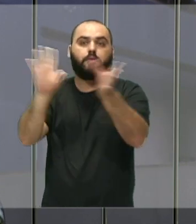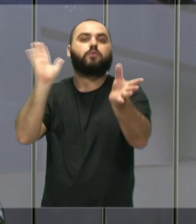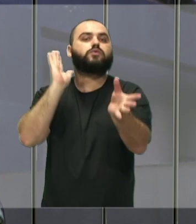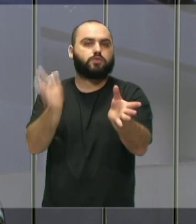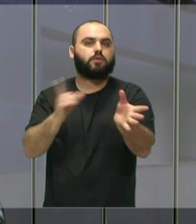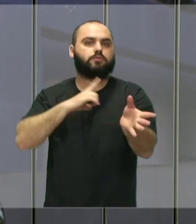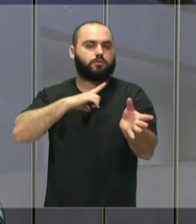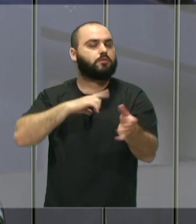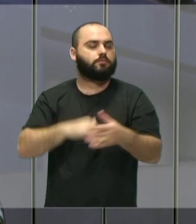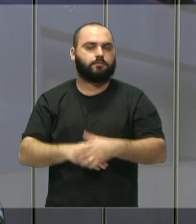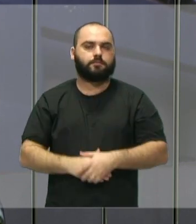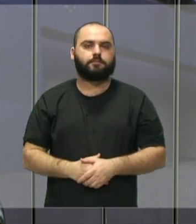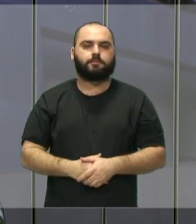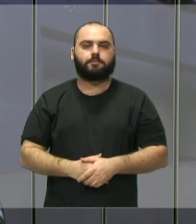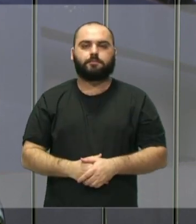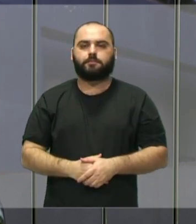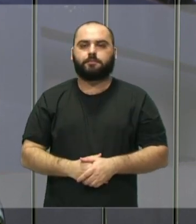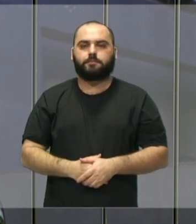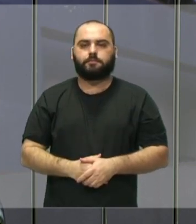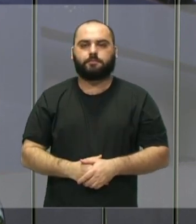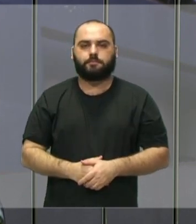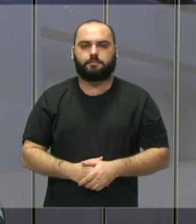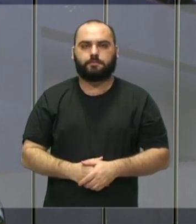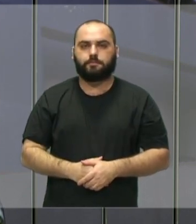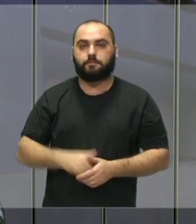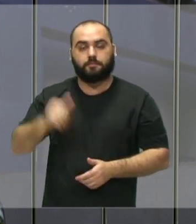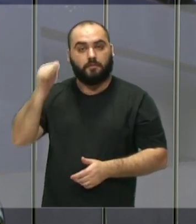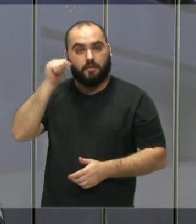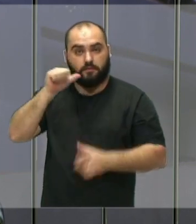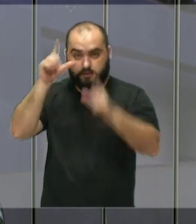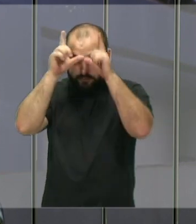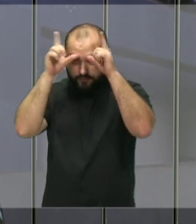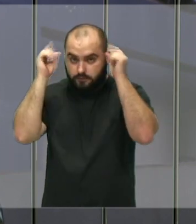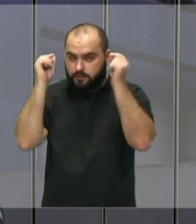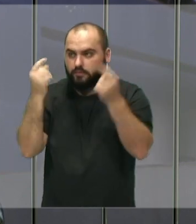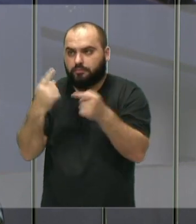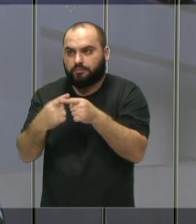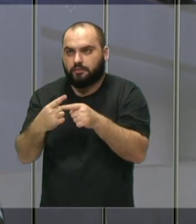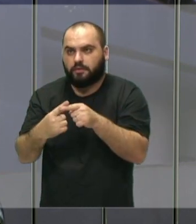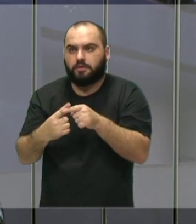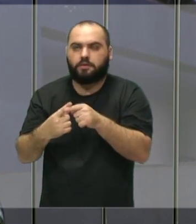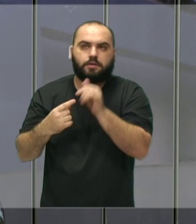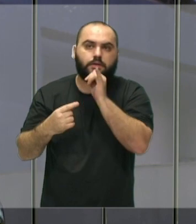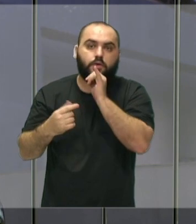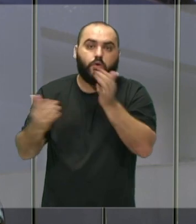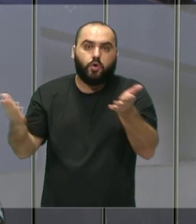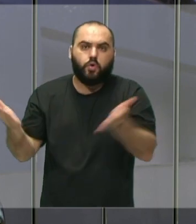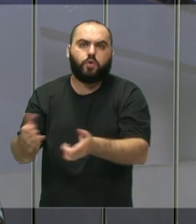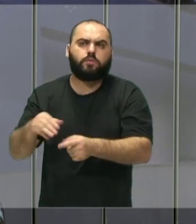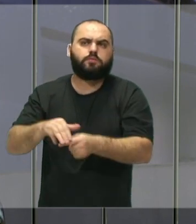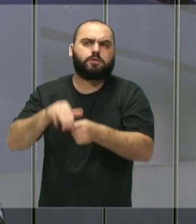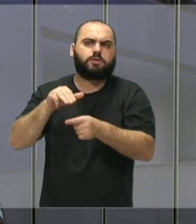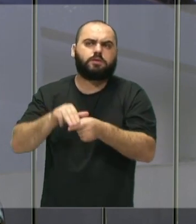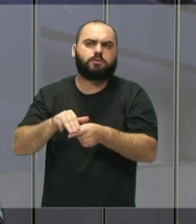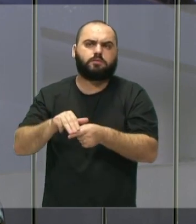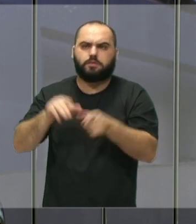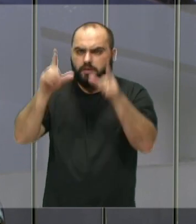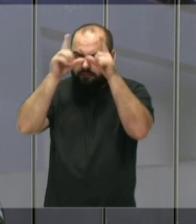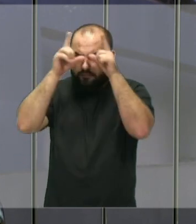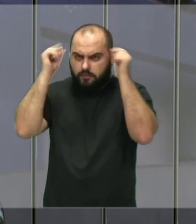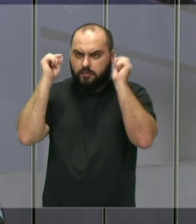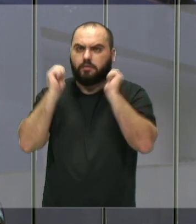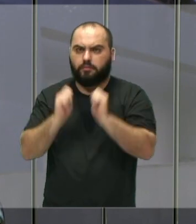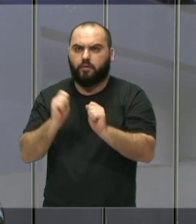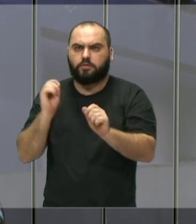acontecendo. As práticas, né, para as enfermeiras, porque hoje no município, se eu não me engano, a enfermeira também pode